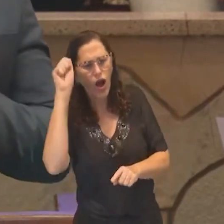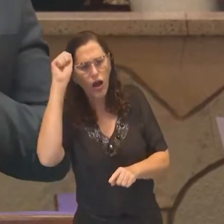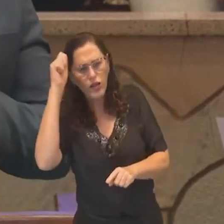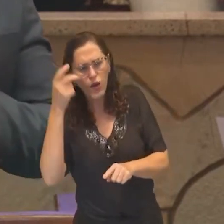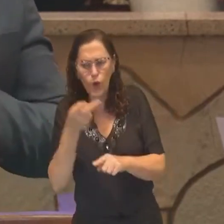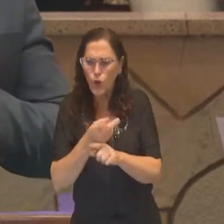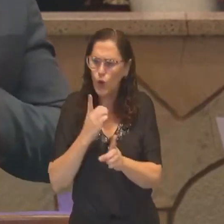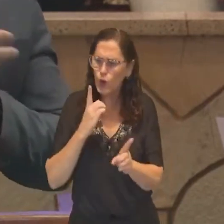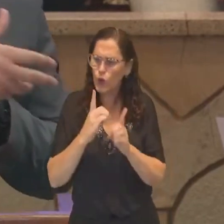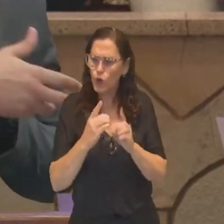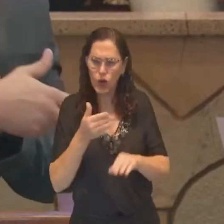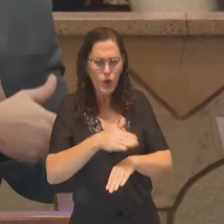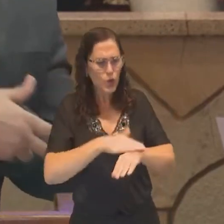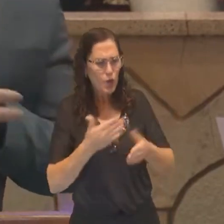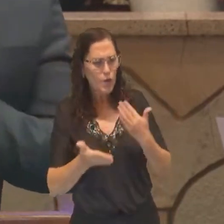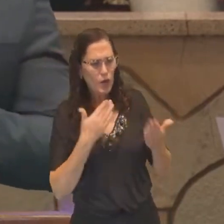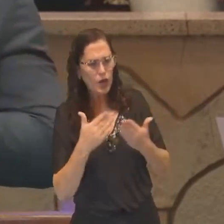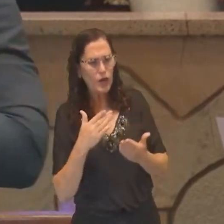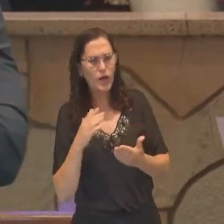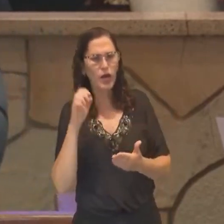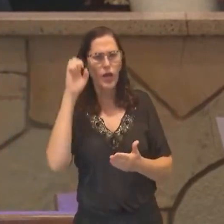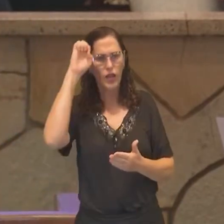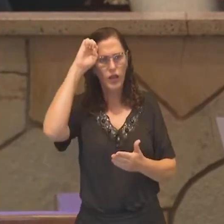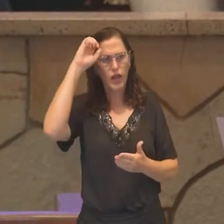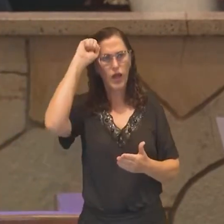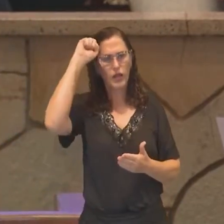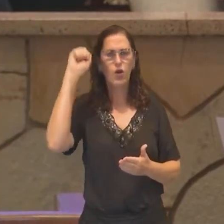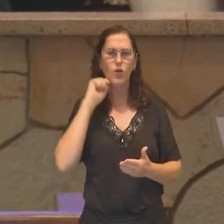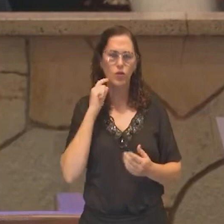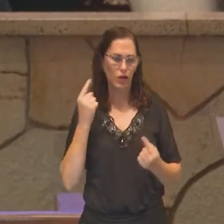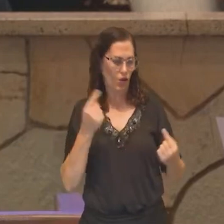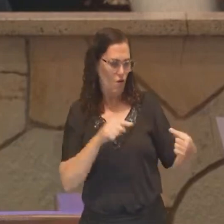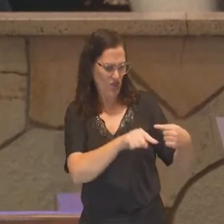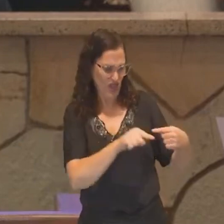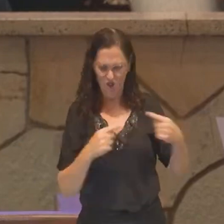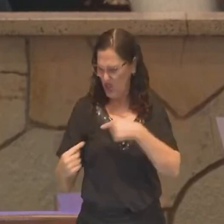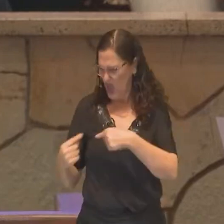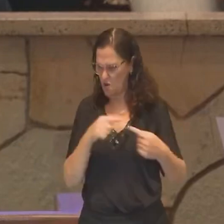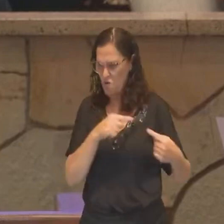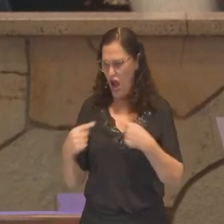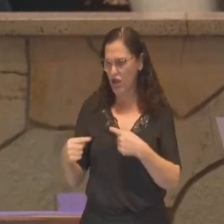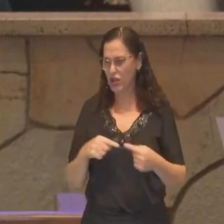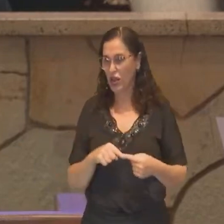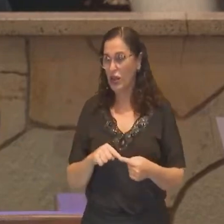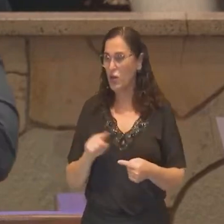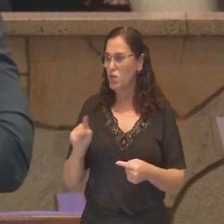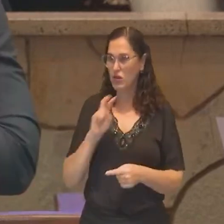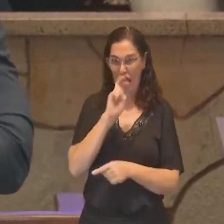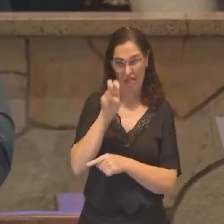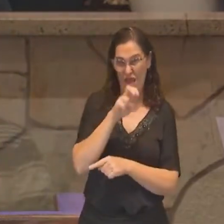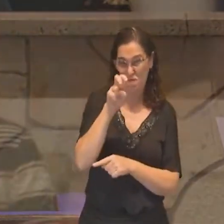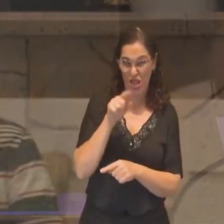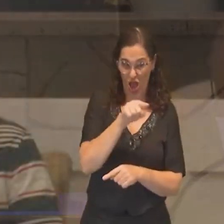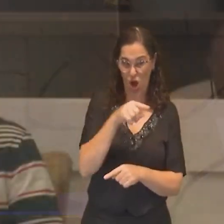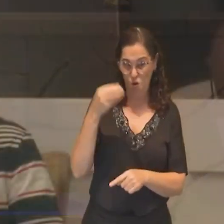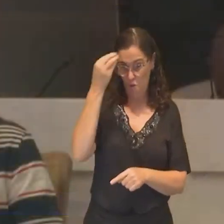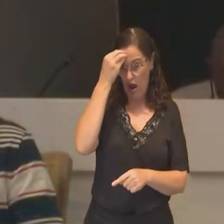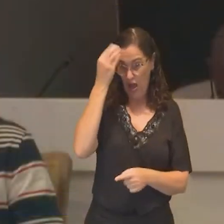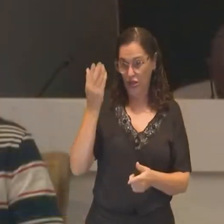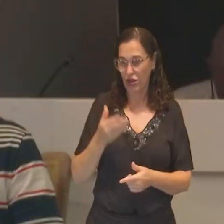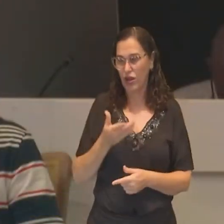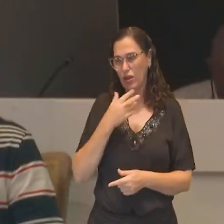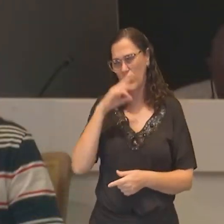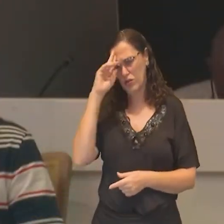diálogo, o Senhor, Adão, Eva, e eles acusam um ao outro, depois eles acusam a serpente, o Senhor vem